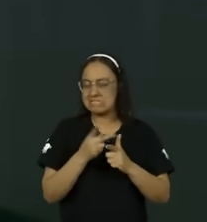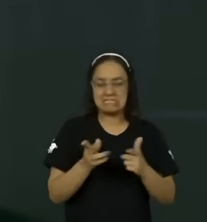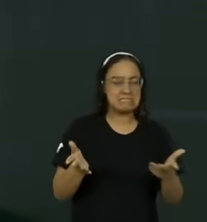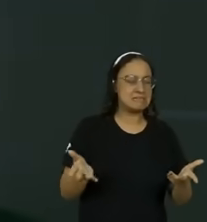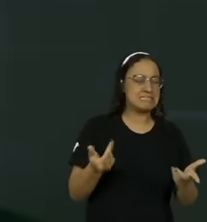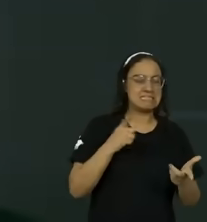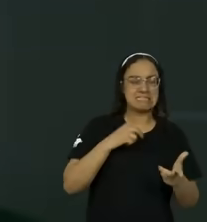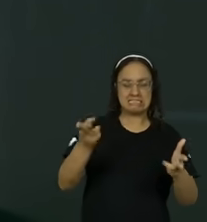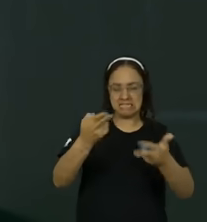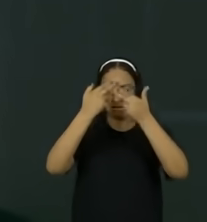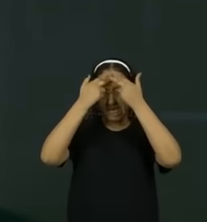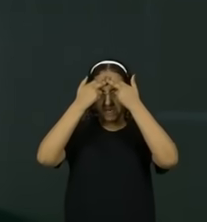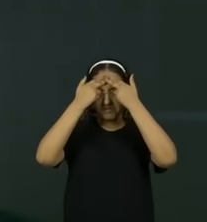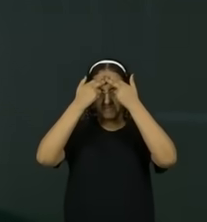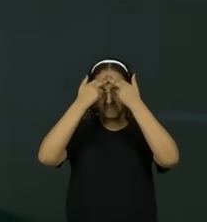os traumas.